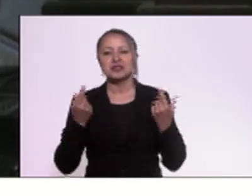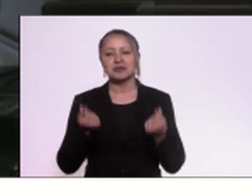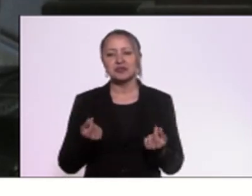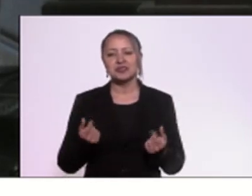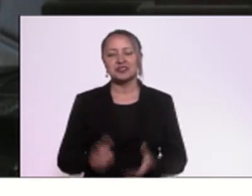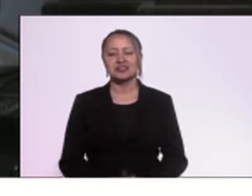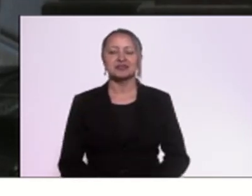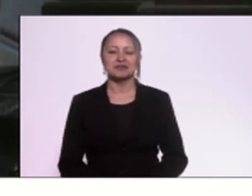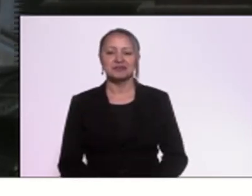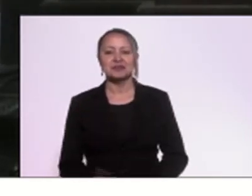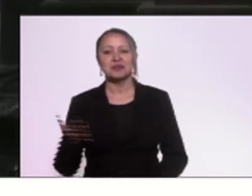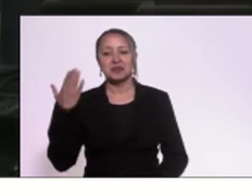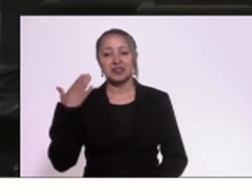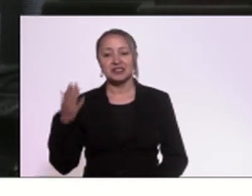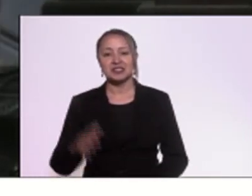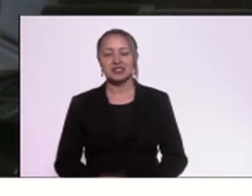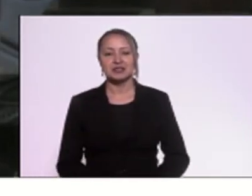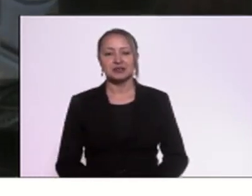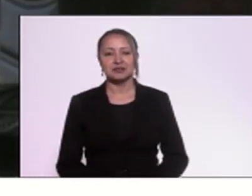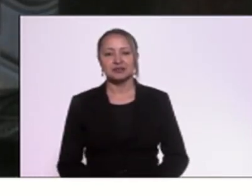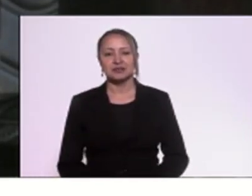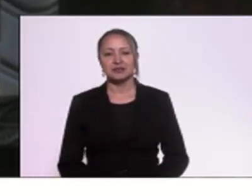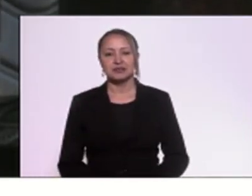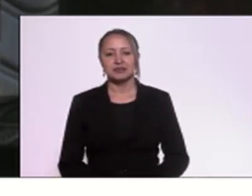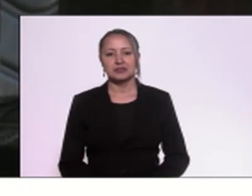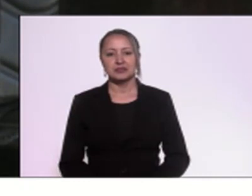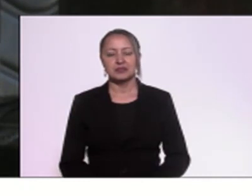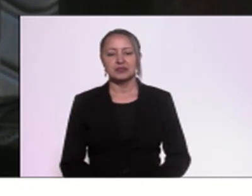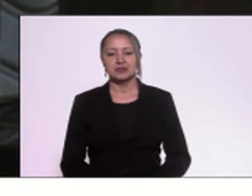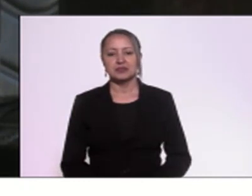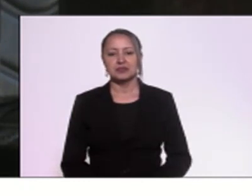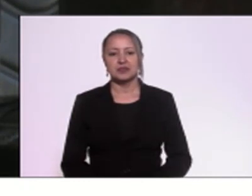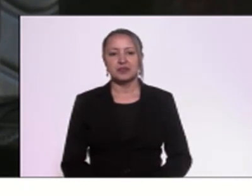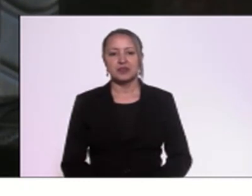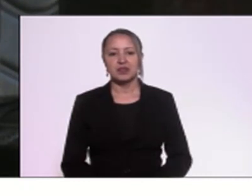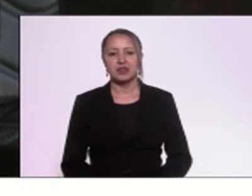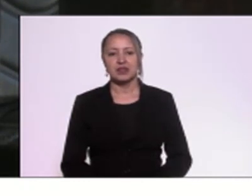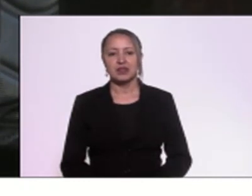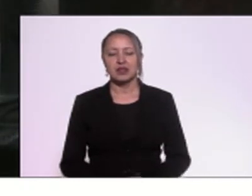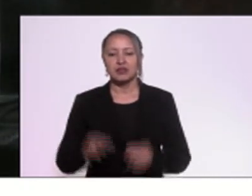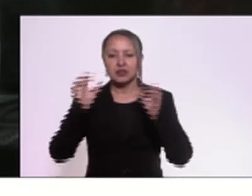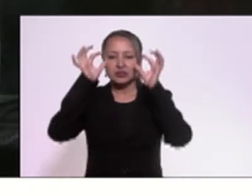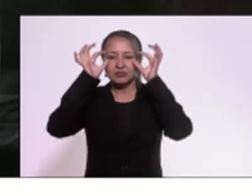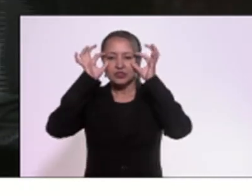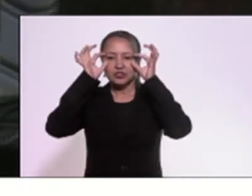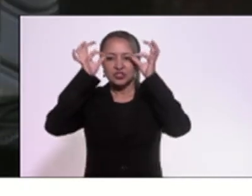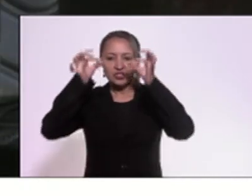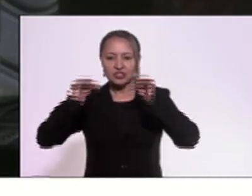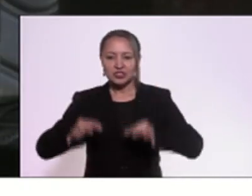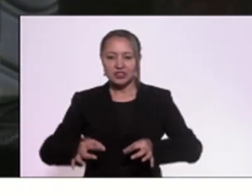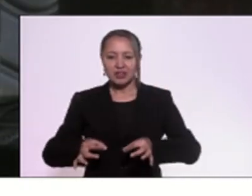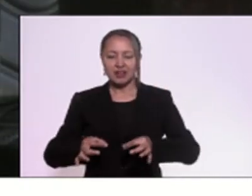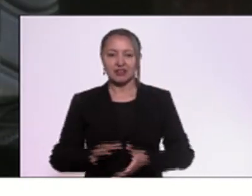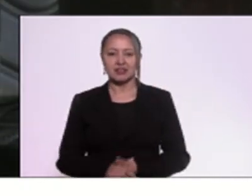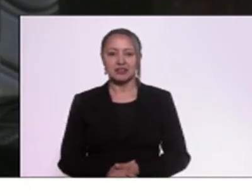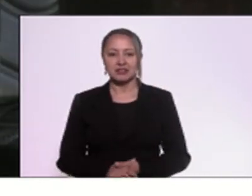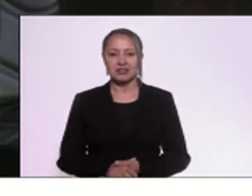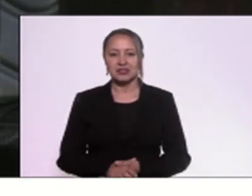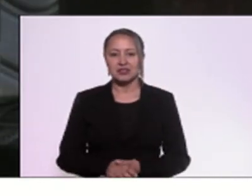muitos anos de mandato, foi deputado federal, depois foi deputado estadual, muitos anos nessa casa, foi quando fez o